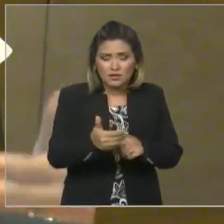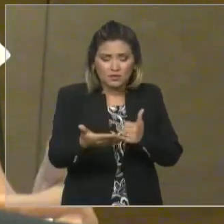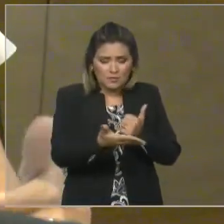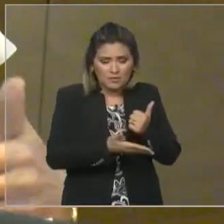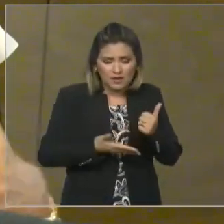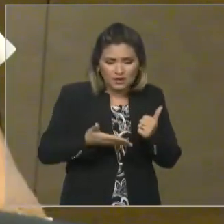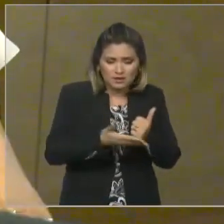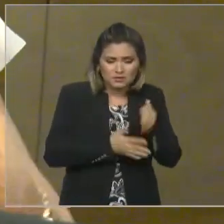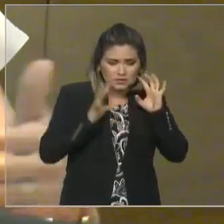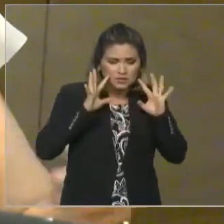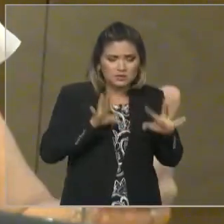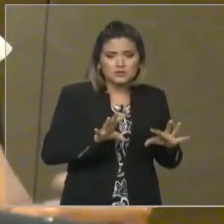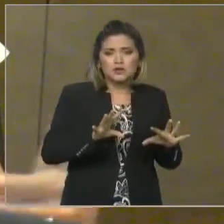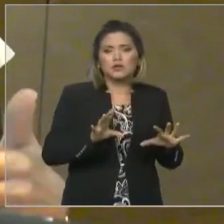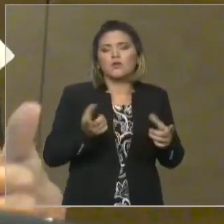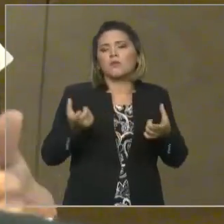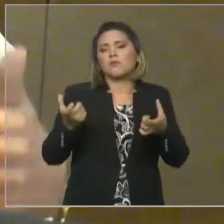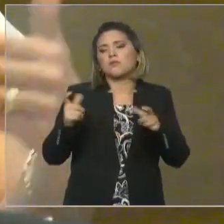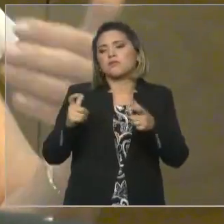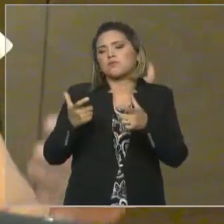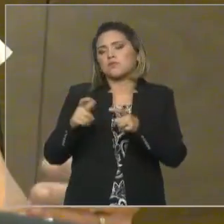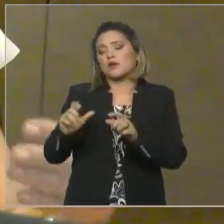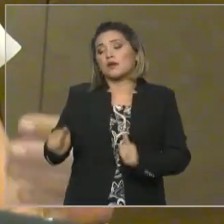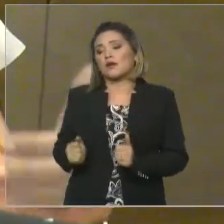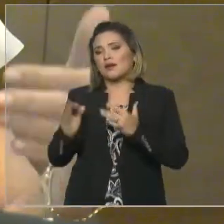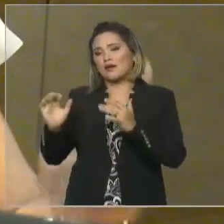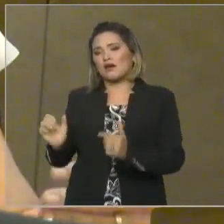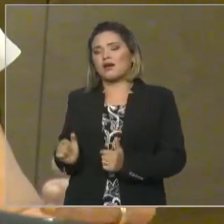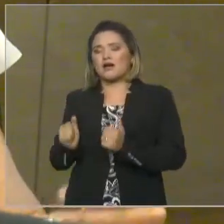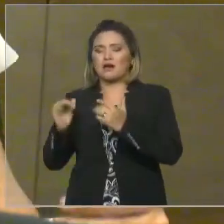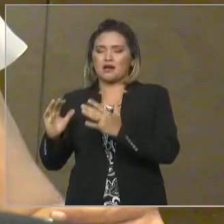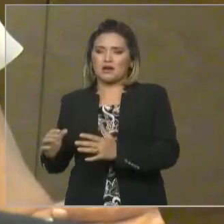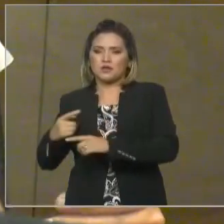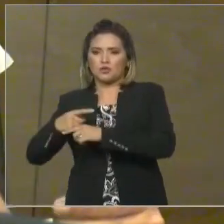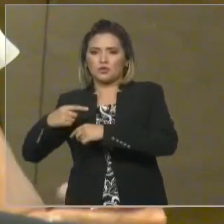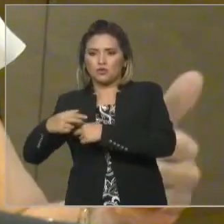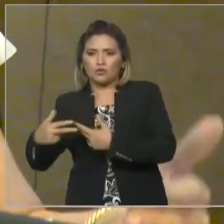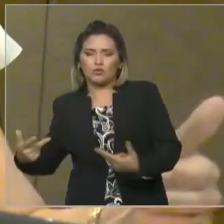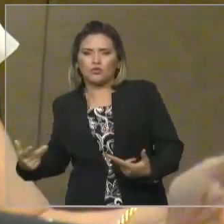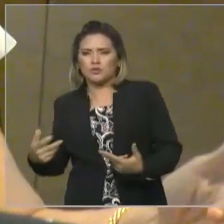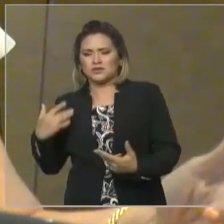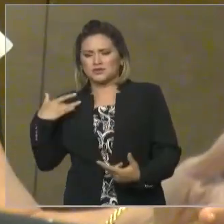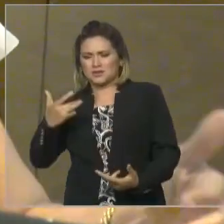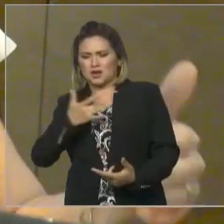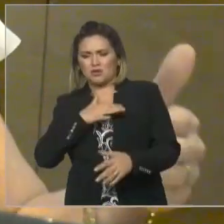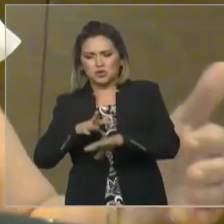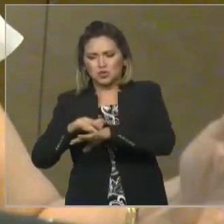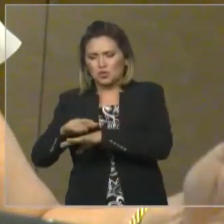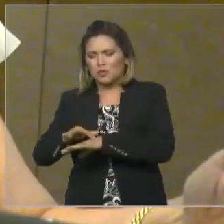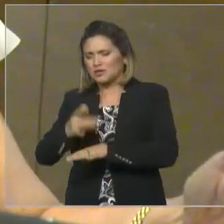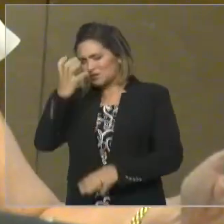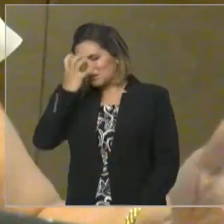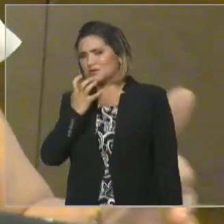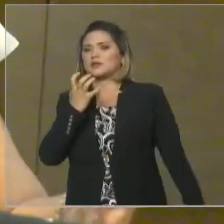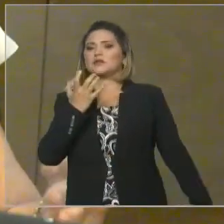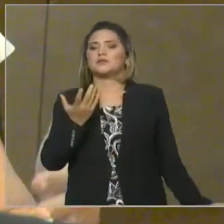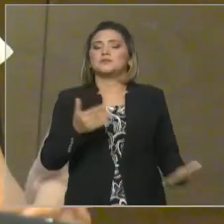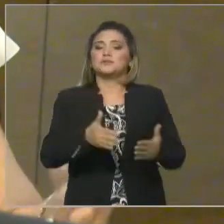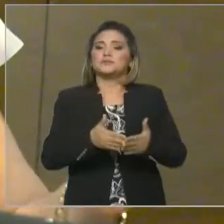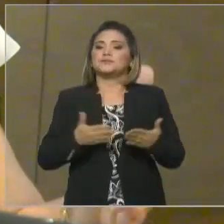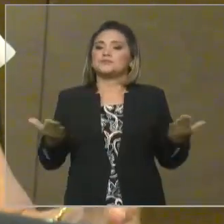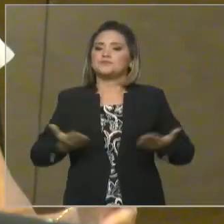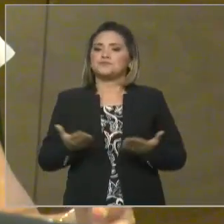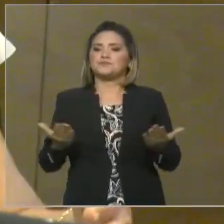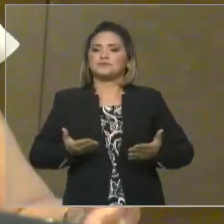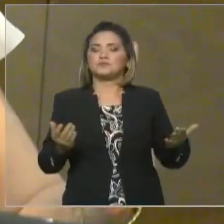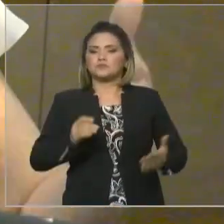Então, eu acho que cabe a nós agora sugerir ao secretário de Saúde do Estado, doutor Carlos Lula, que tem